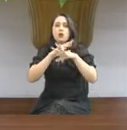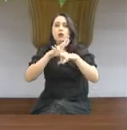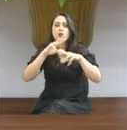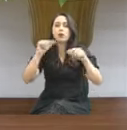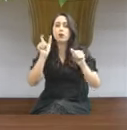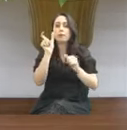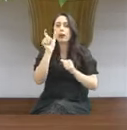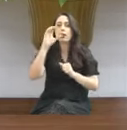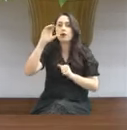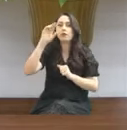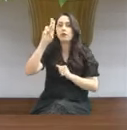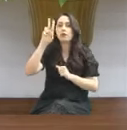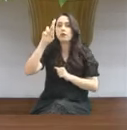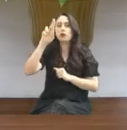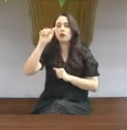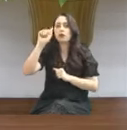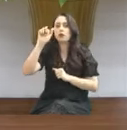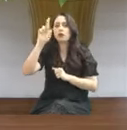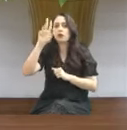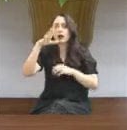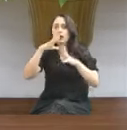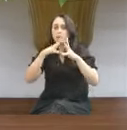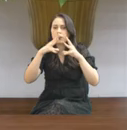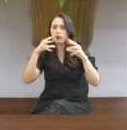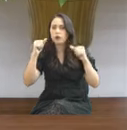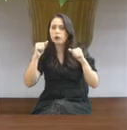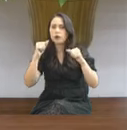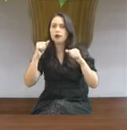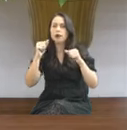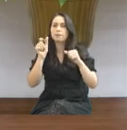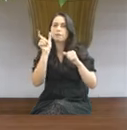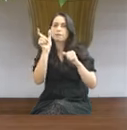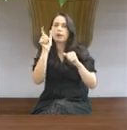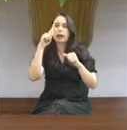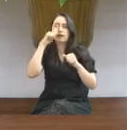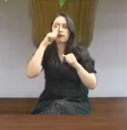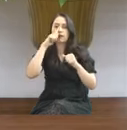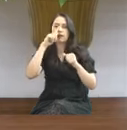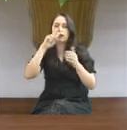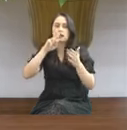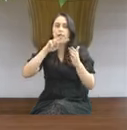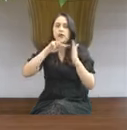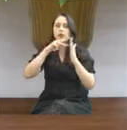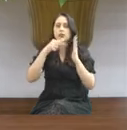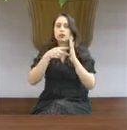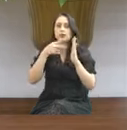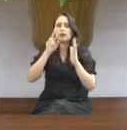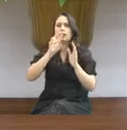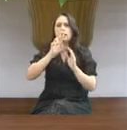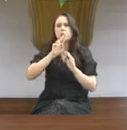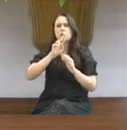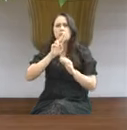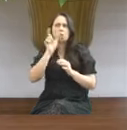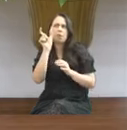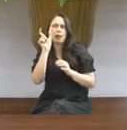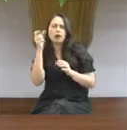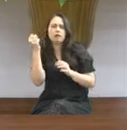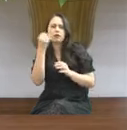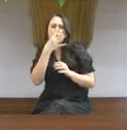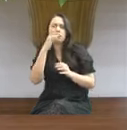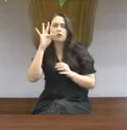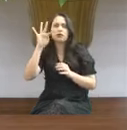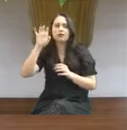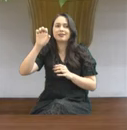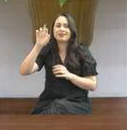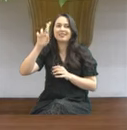curar no grego lá é terapeua, da onde vem a palavra terapia. Terapia, palavra moderna. Quando